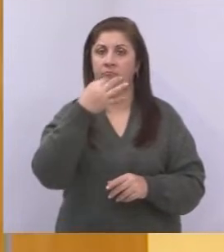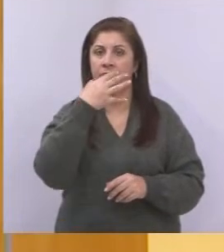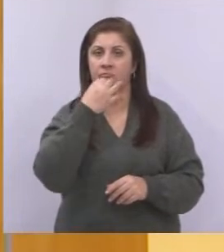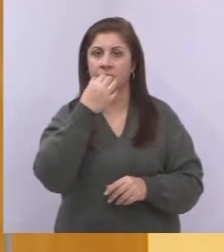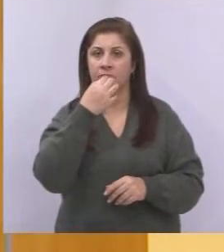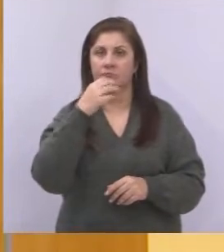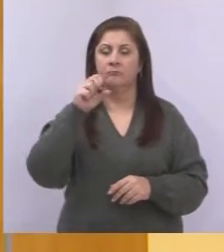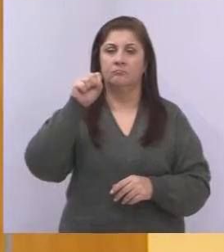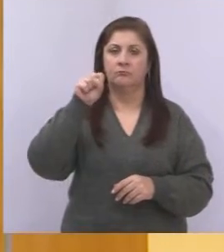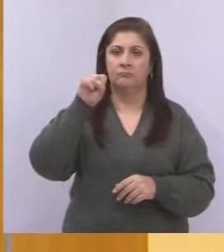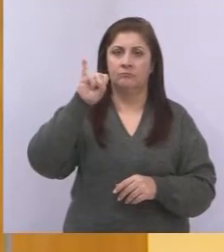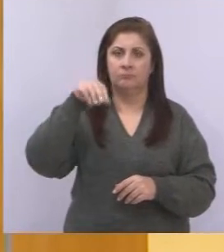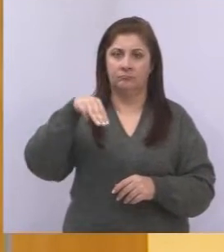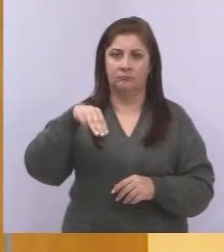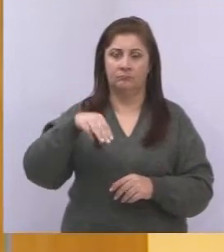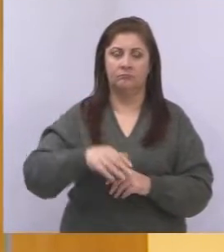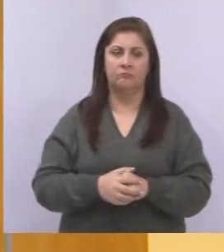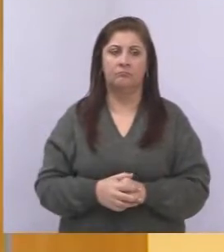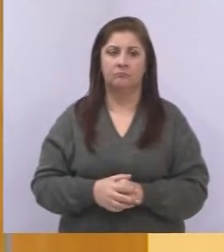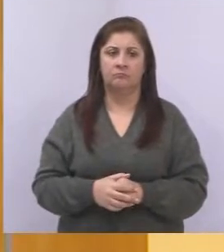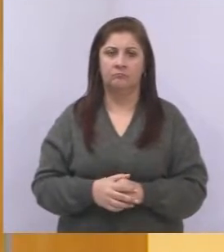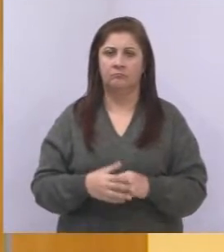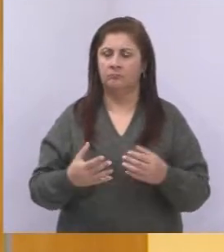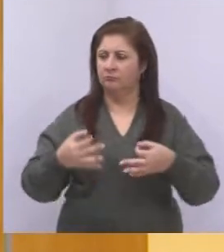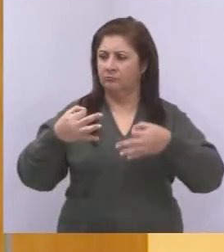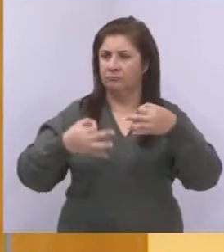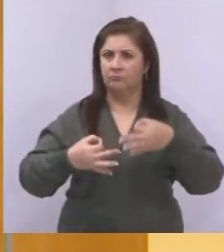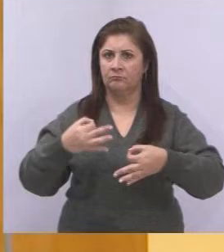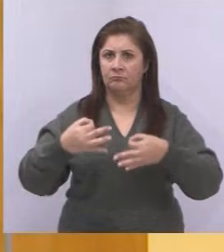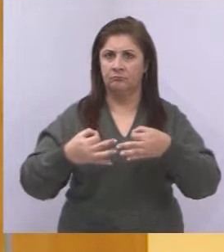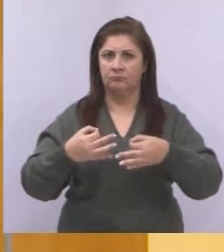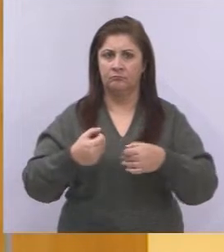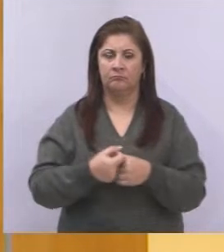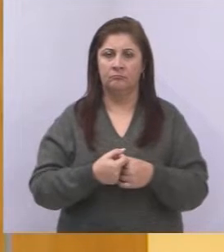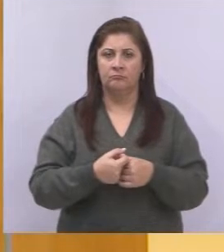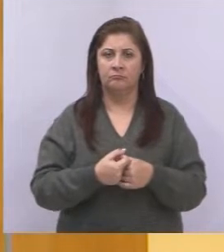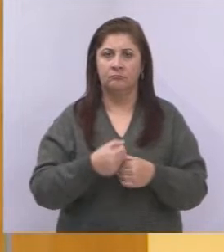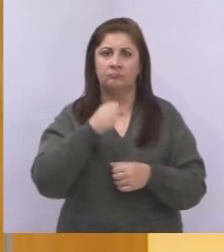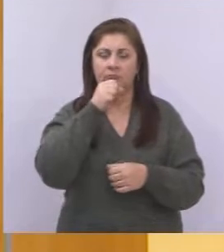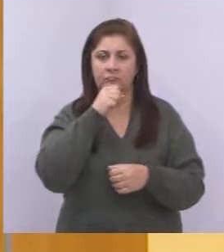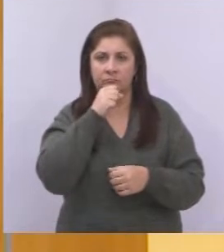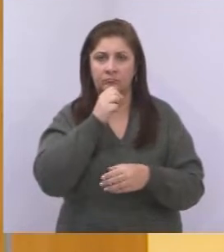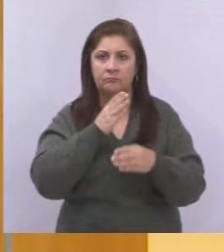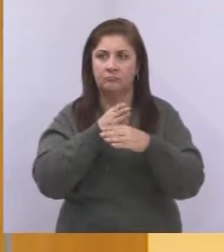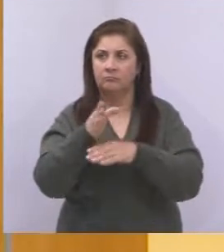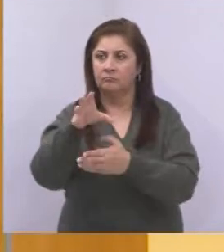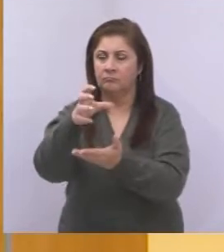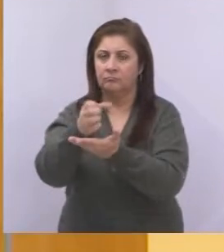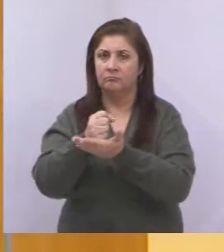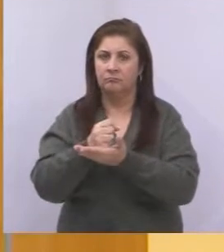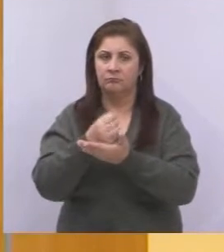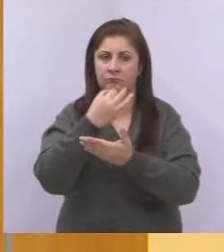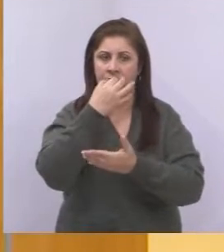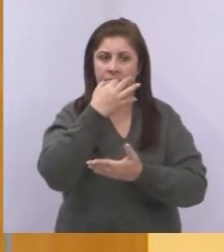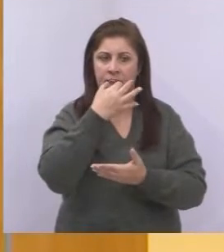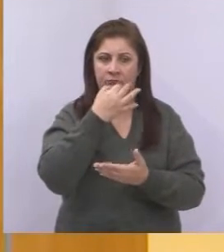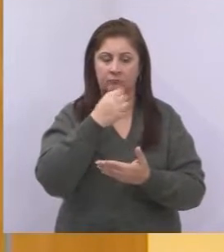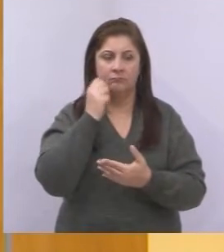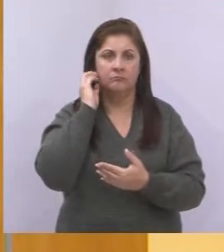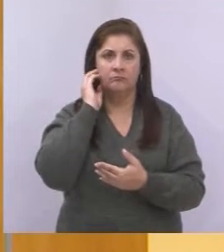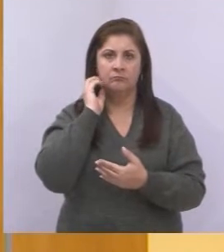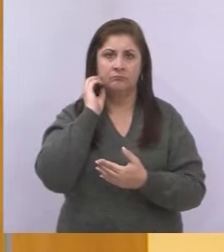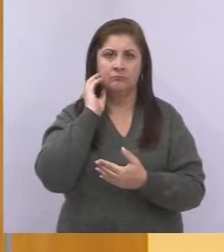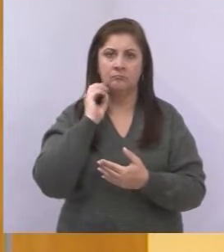Sim, né? Não é justo um idoso estar na farmácia do Sim para pegar um remédio e não poder, né,